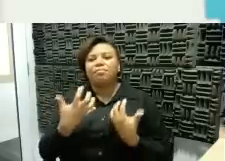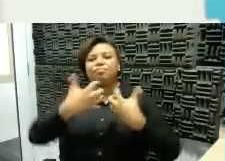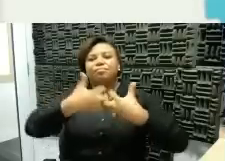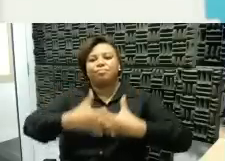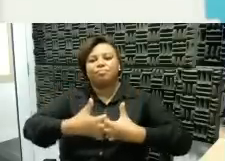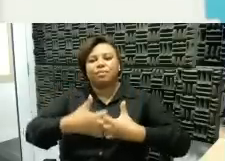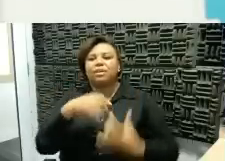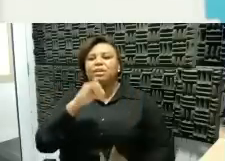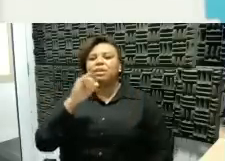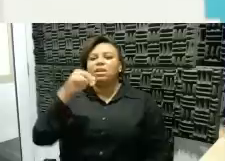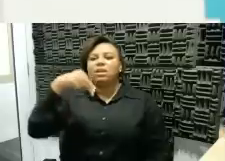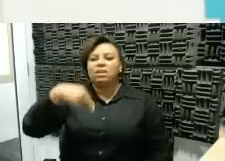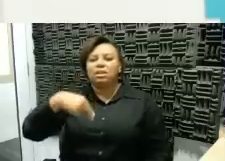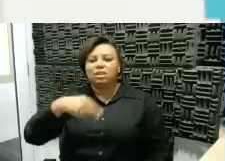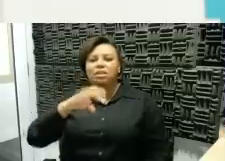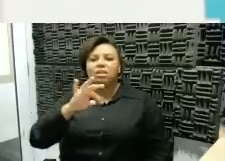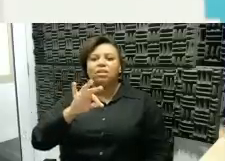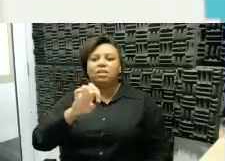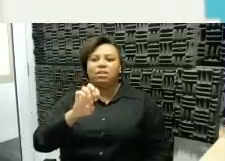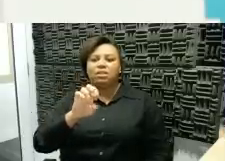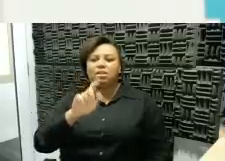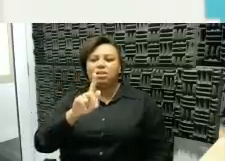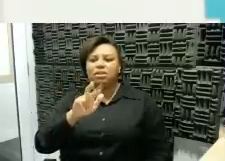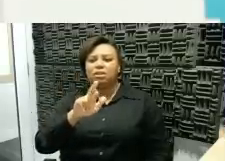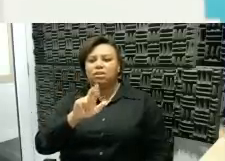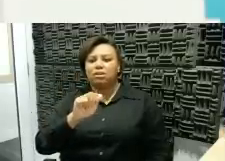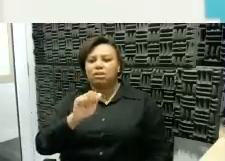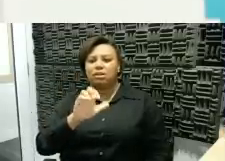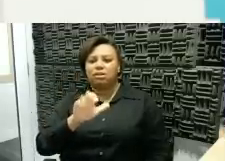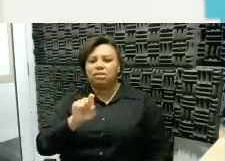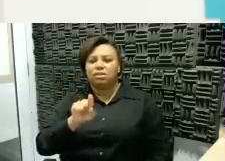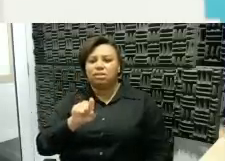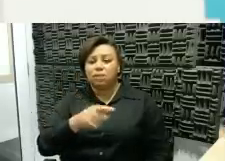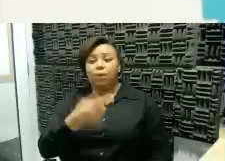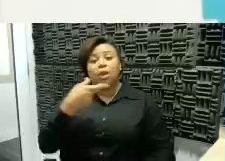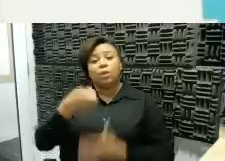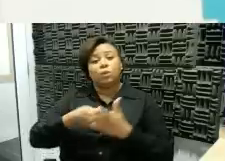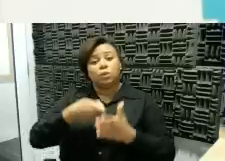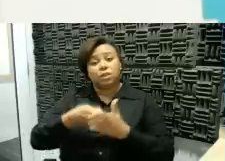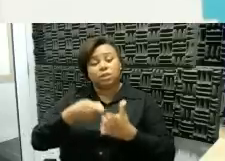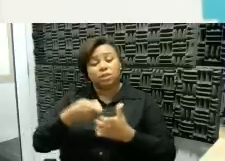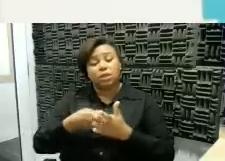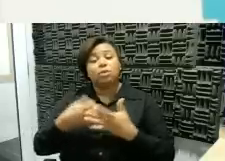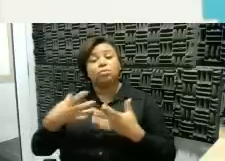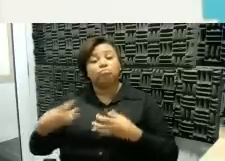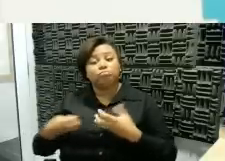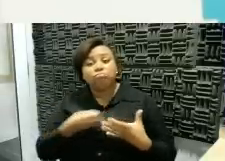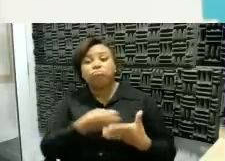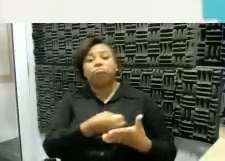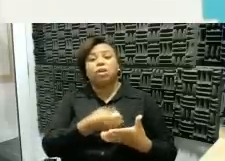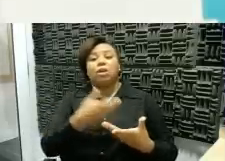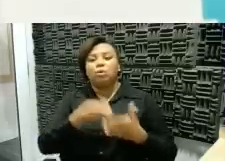integração Ou seja eu tô tentando eu tô trazendo Mas eu continuo discriminando né ativamente eu